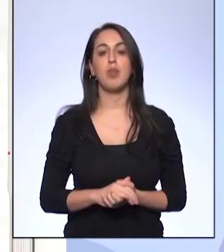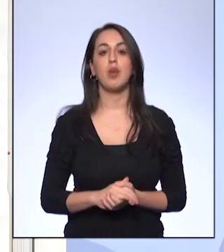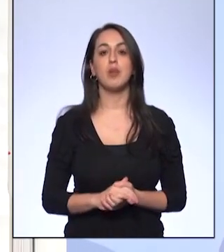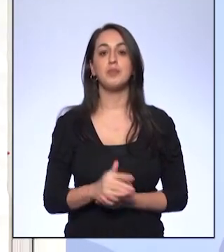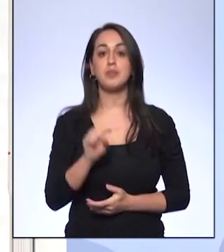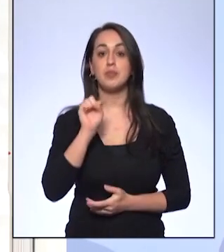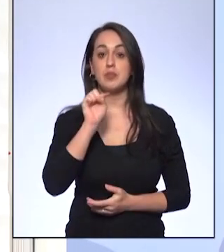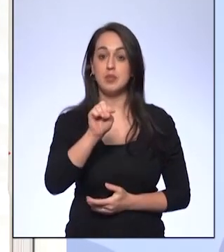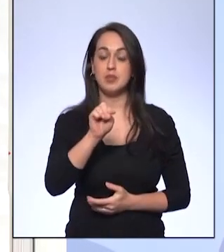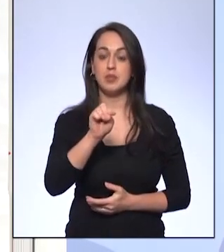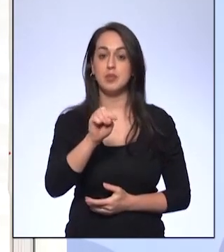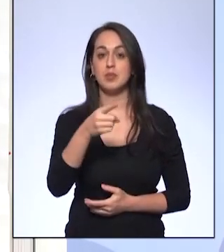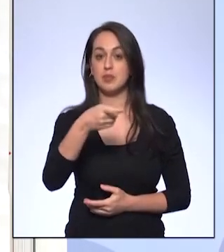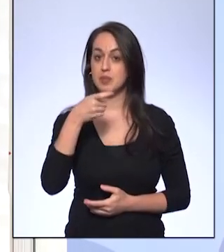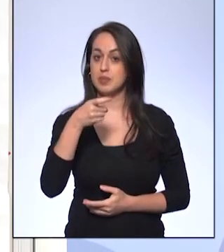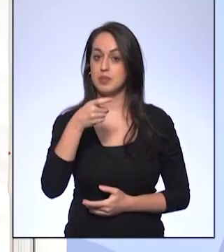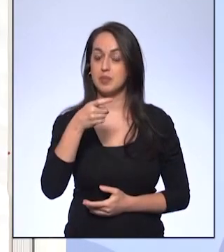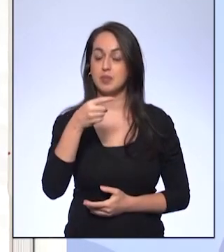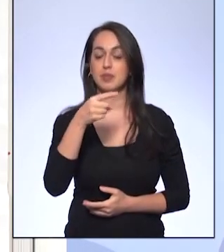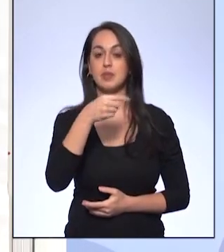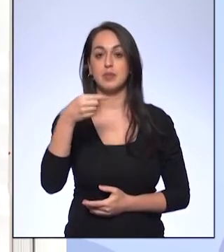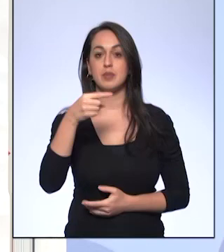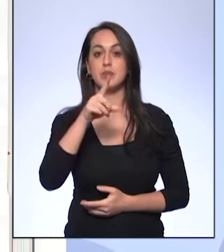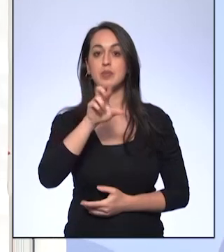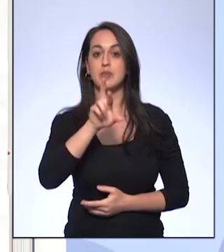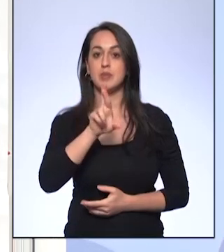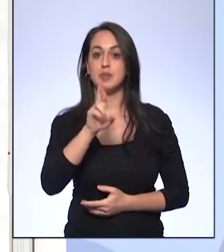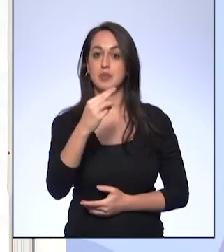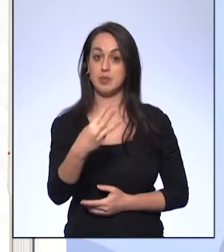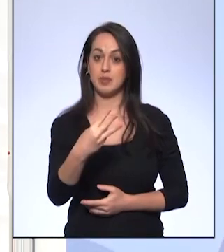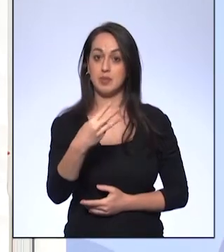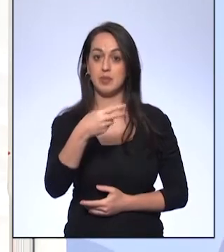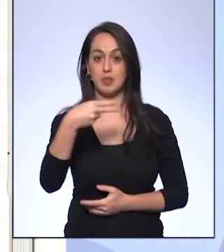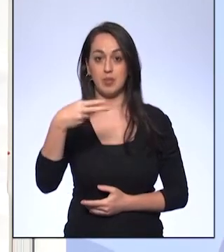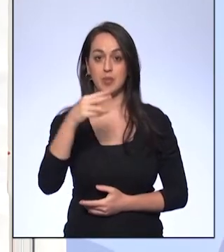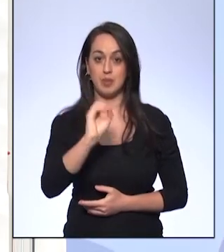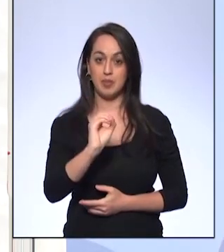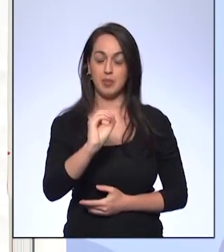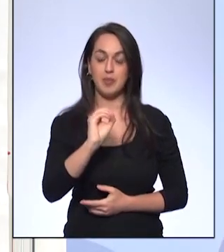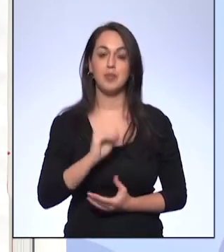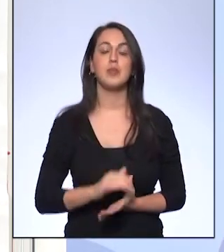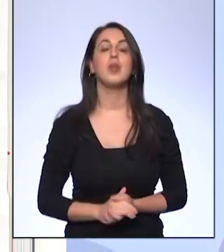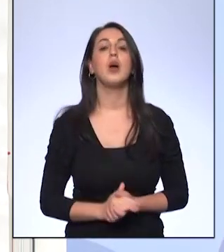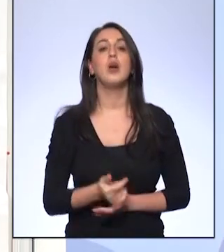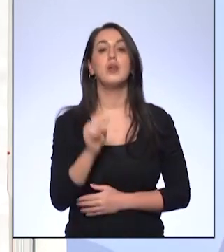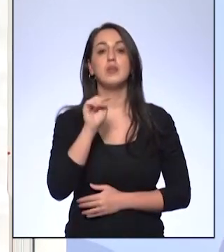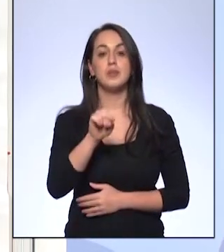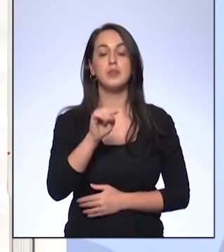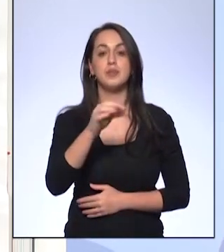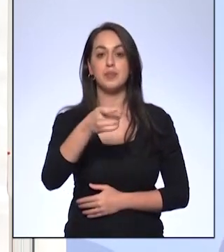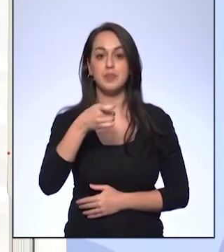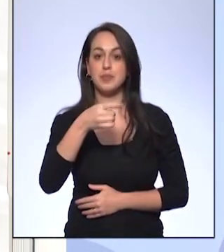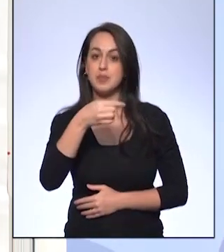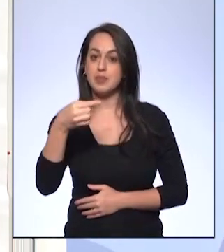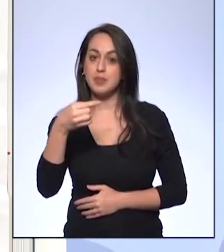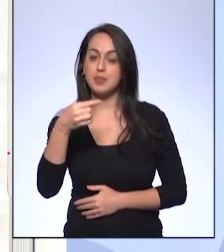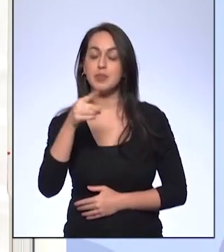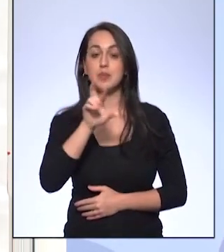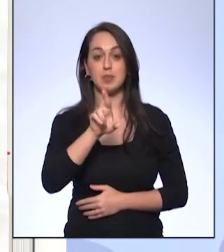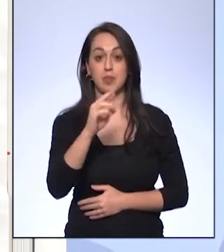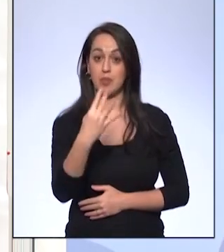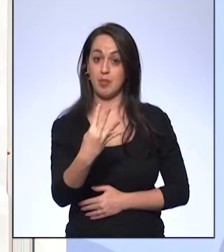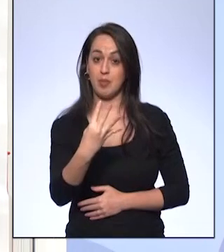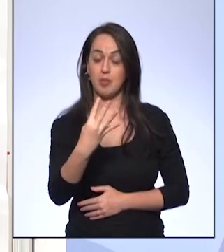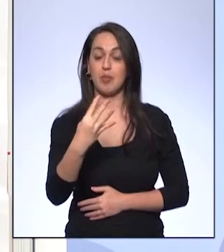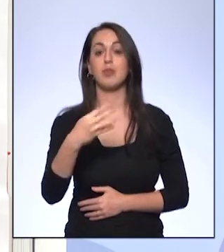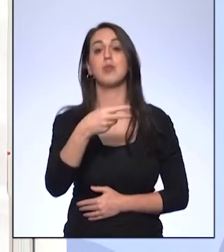vezes x menos R3 vale 0, vezes x menos